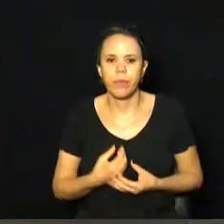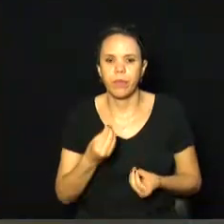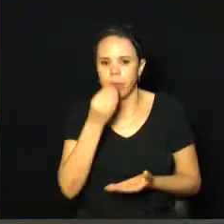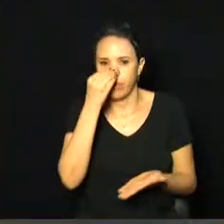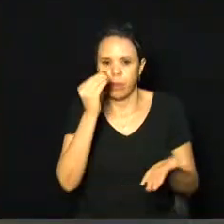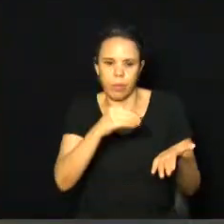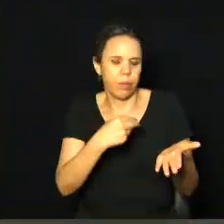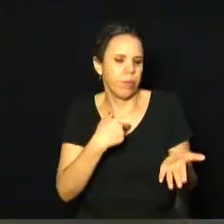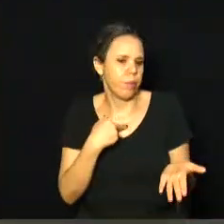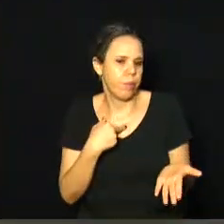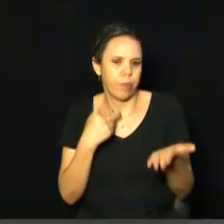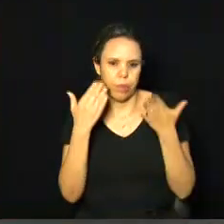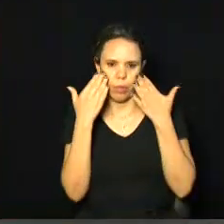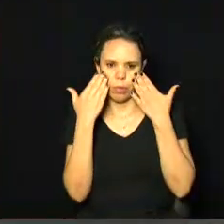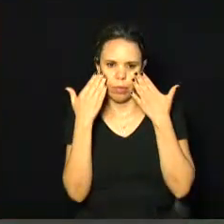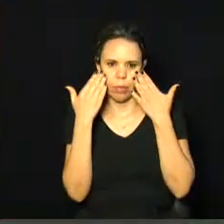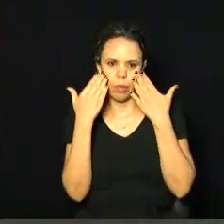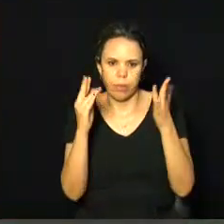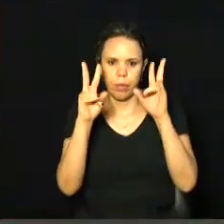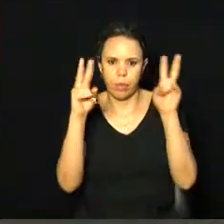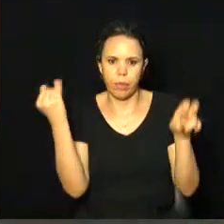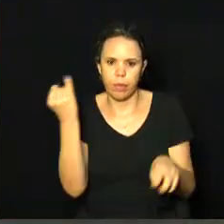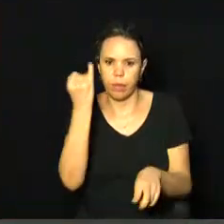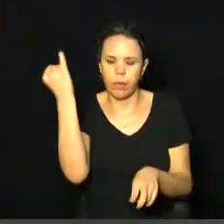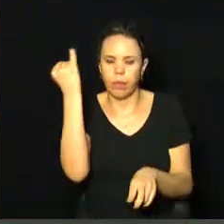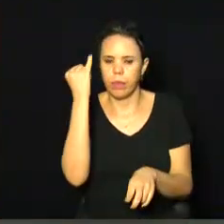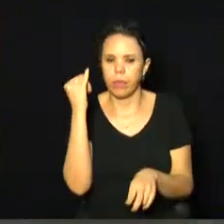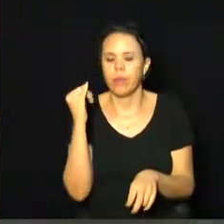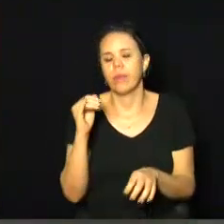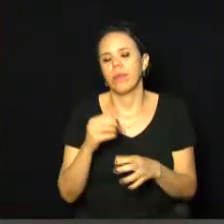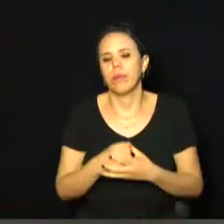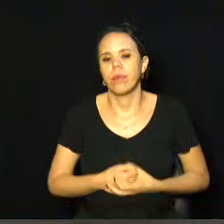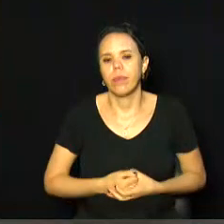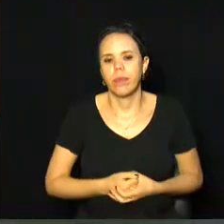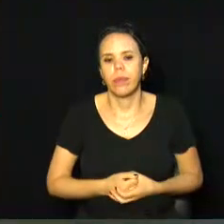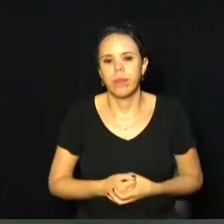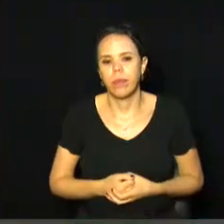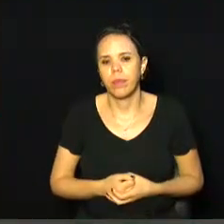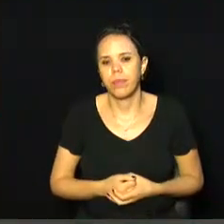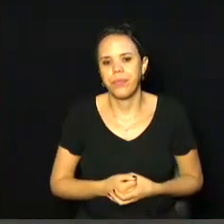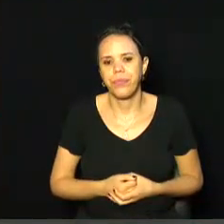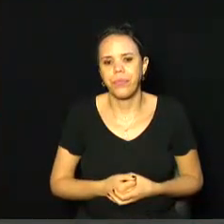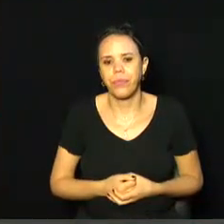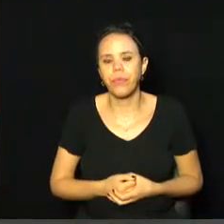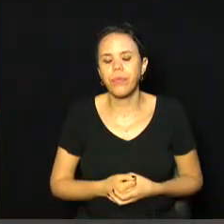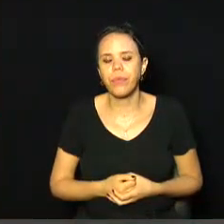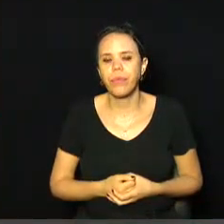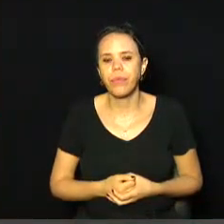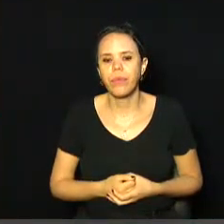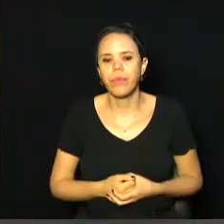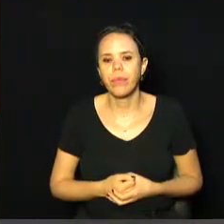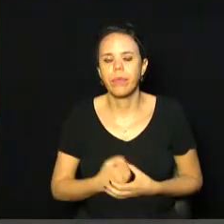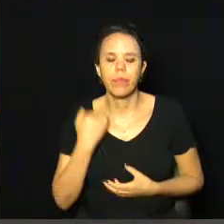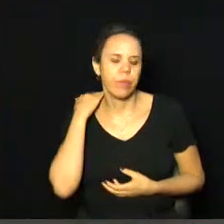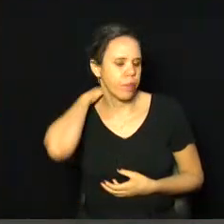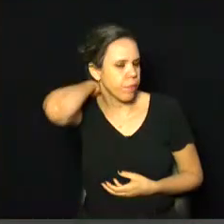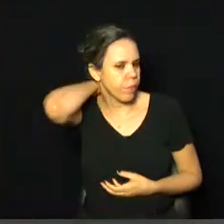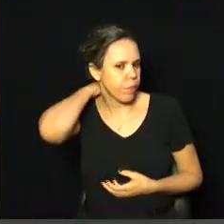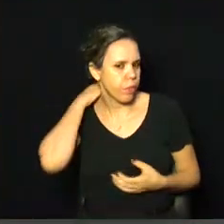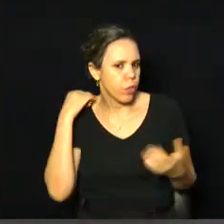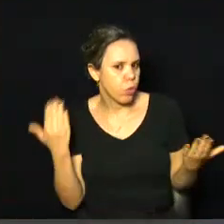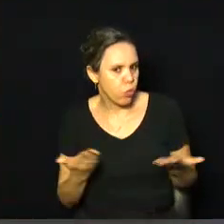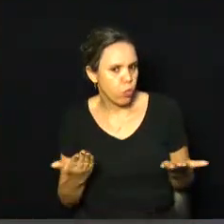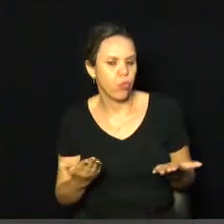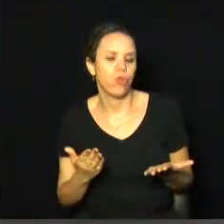recusar diante de um tema tão delicado, um tema que hoje nos